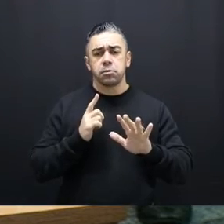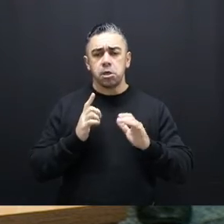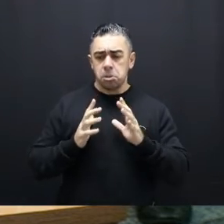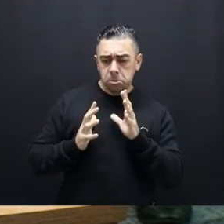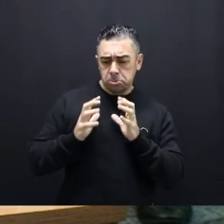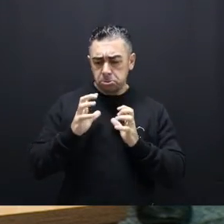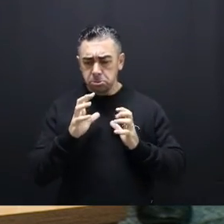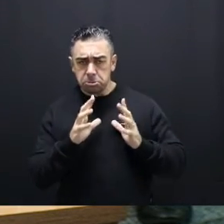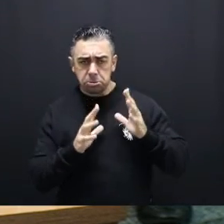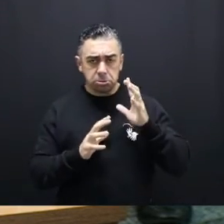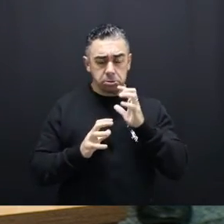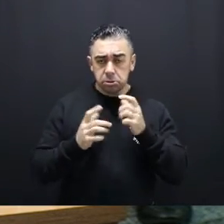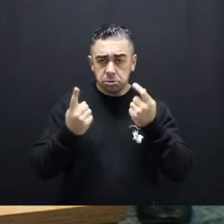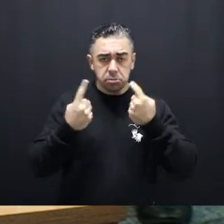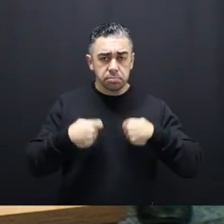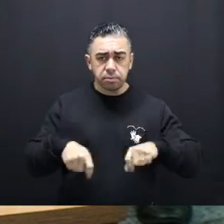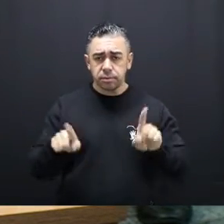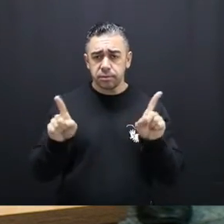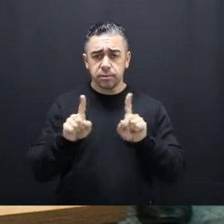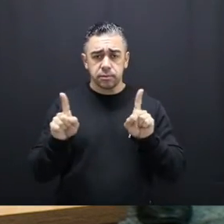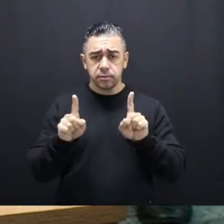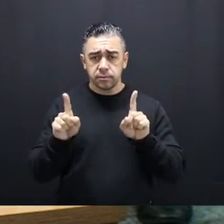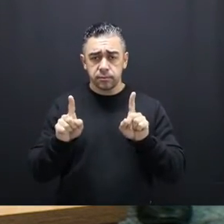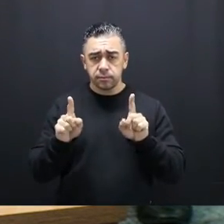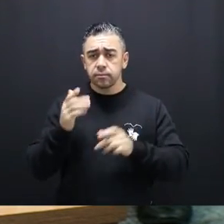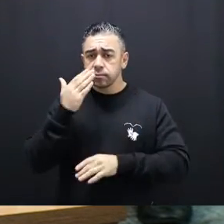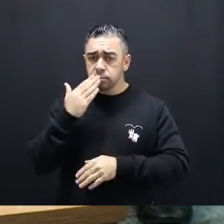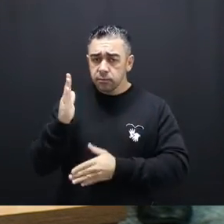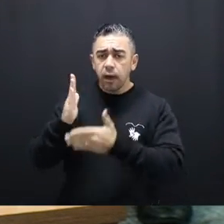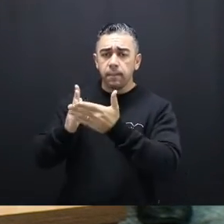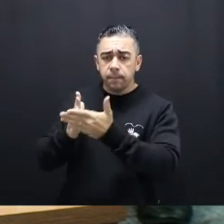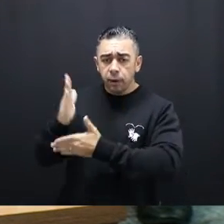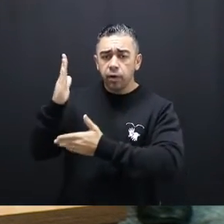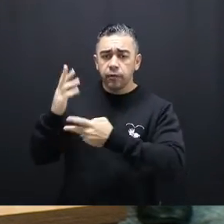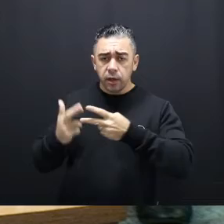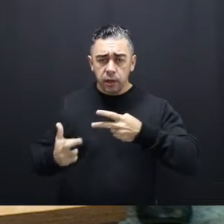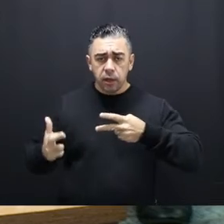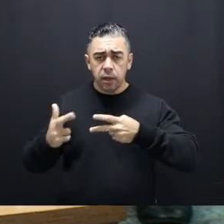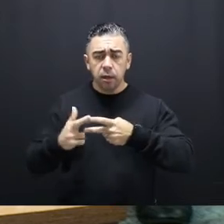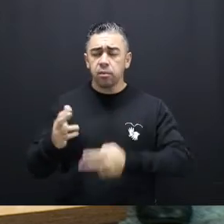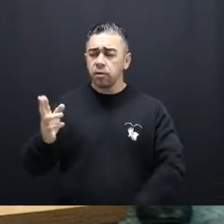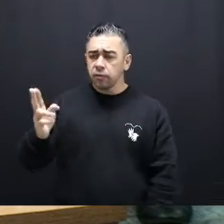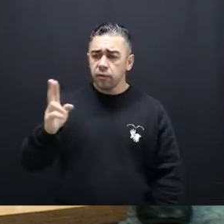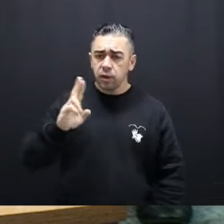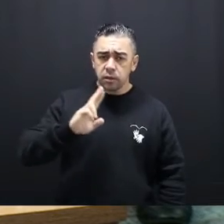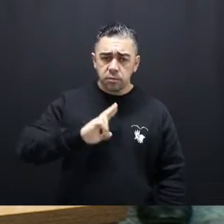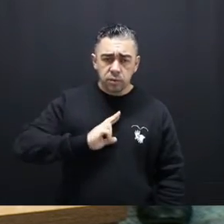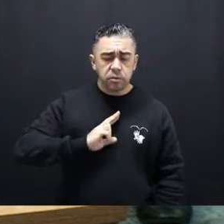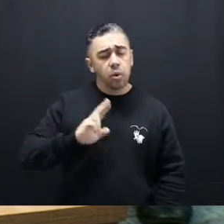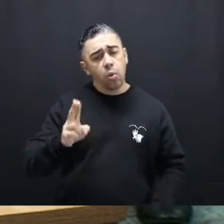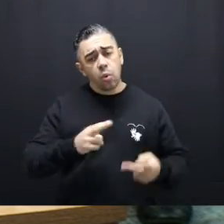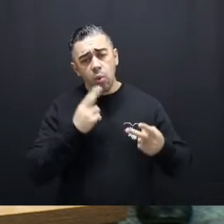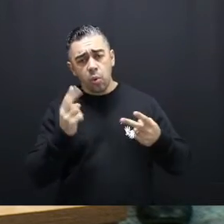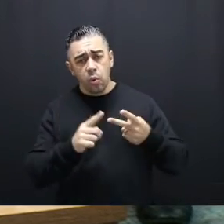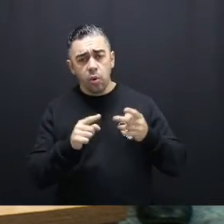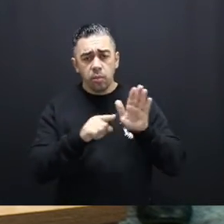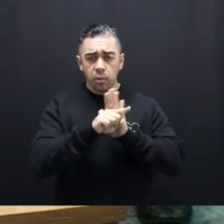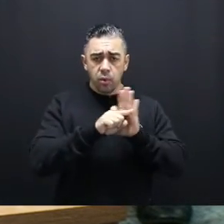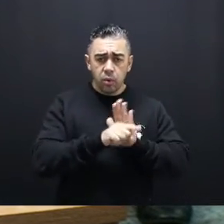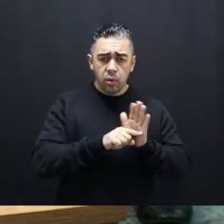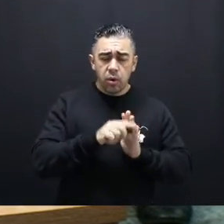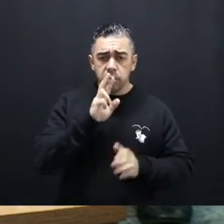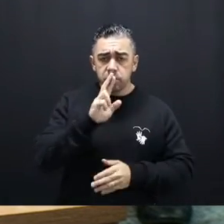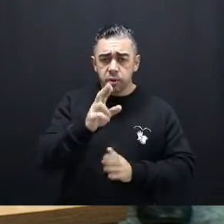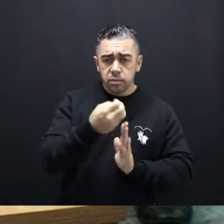desnecessária o paciente o requerimento vem essa resposta ou busca assim então essa alternativa